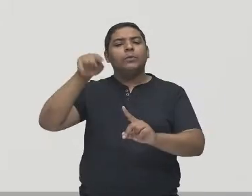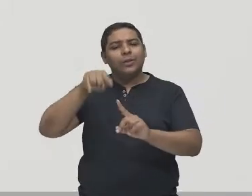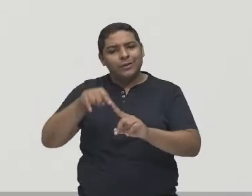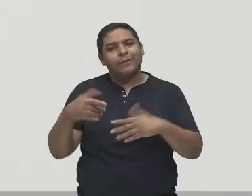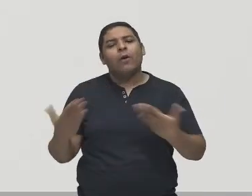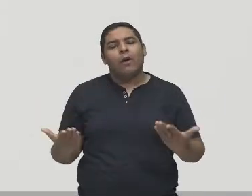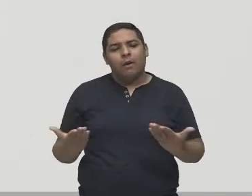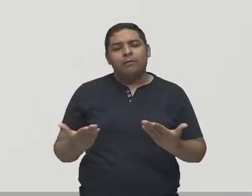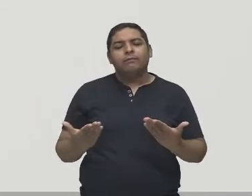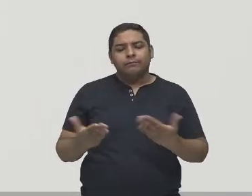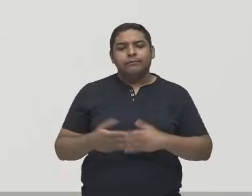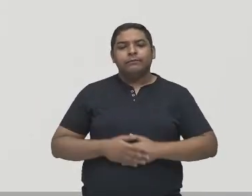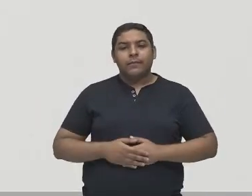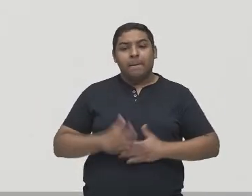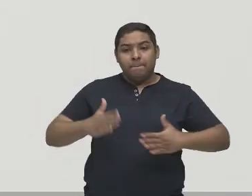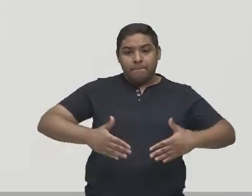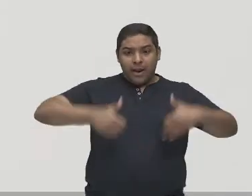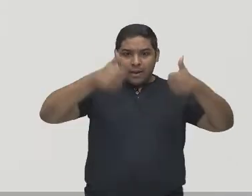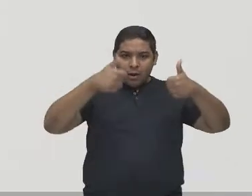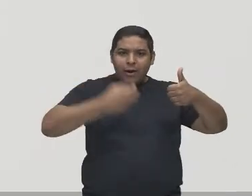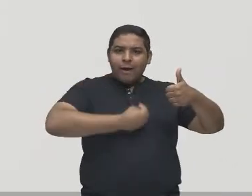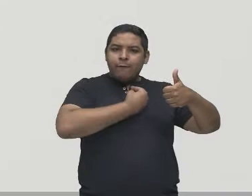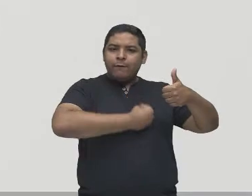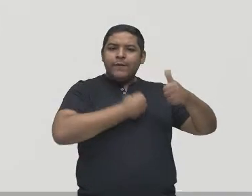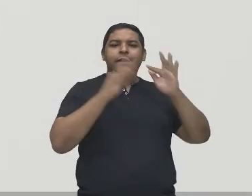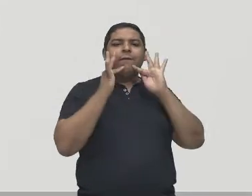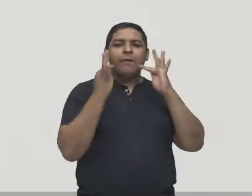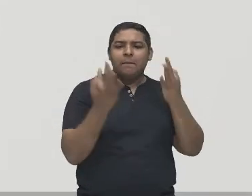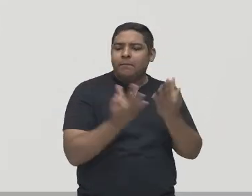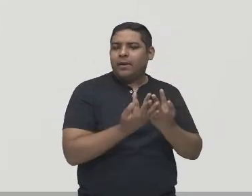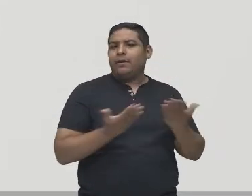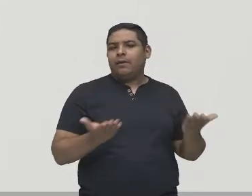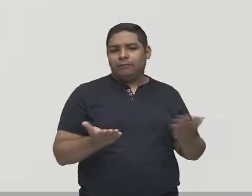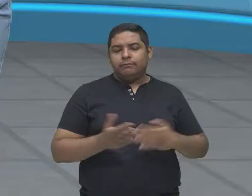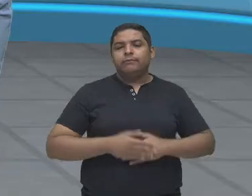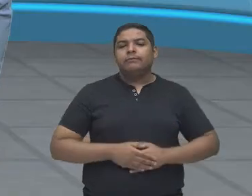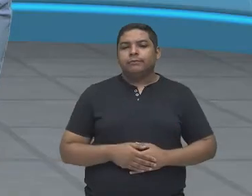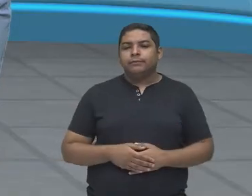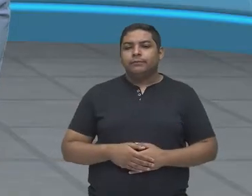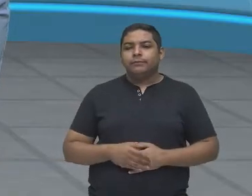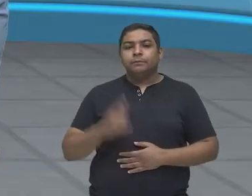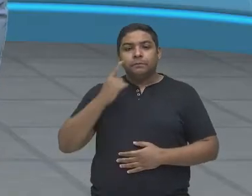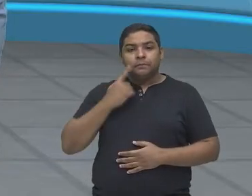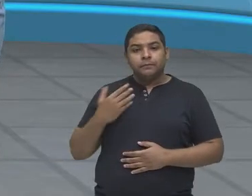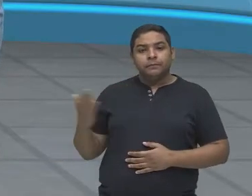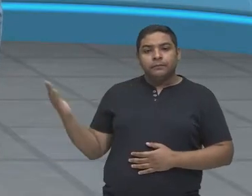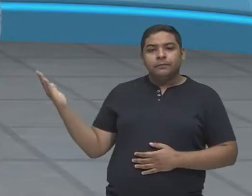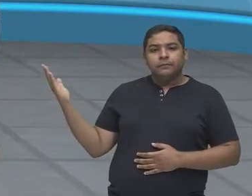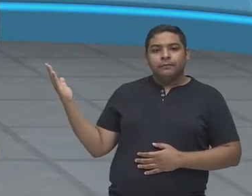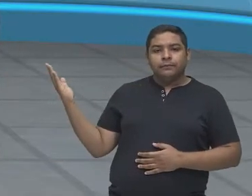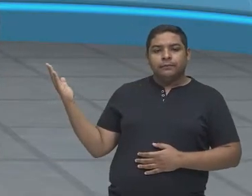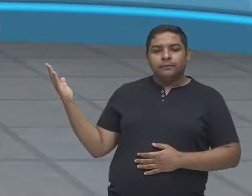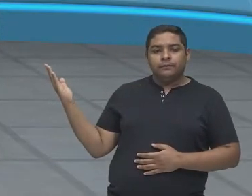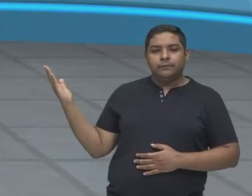Ela quer trazer melhorias para a sua vida, para a sua família. Trouxe para vocês aqui uma representação. Por que essa representação?